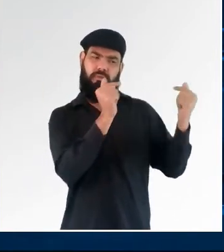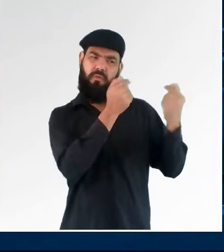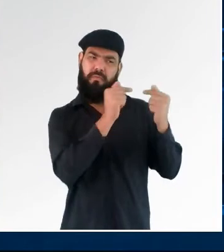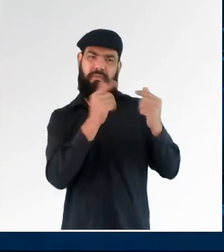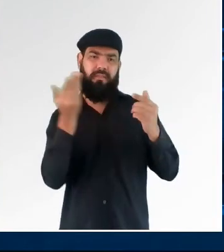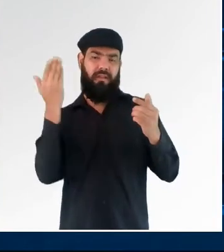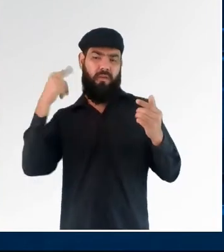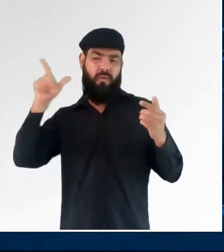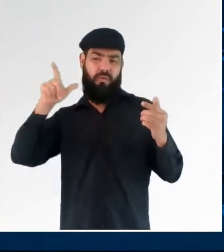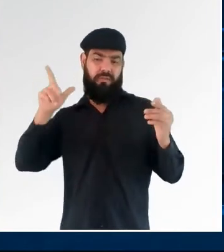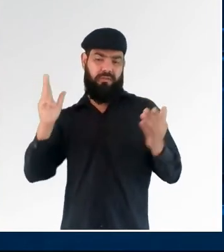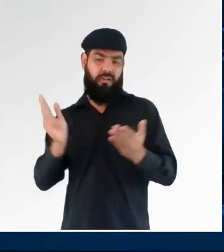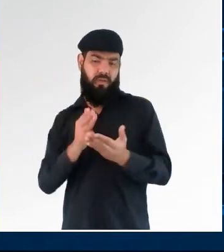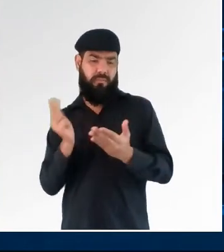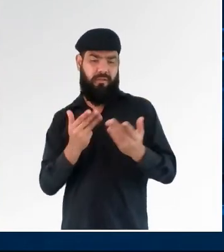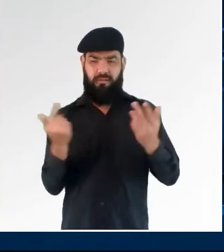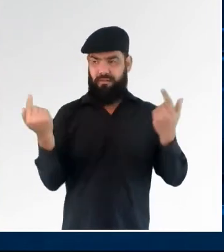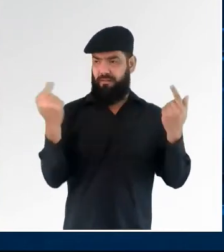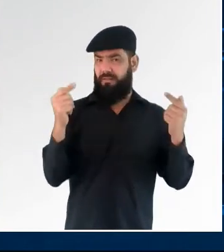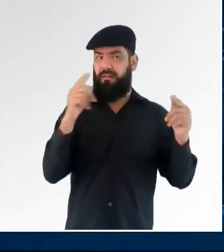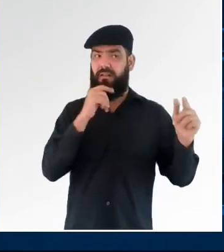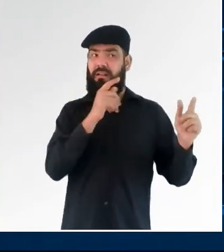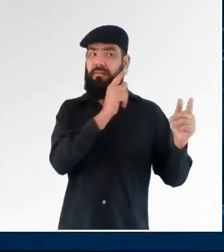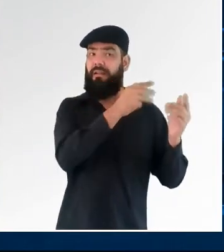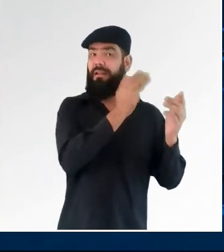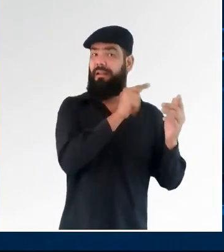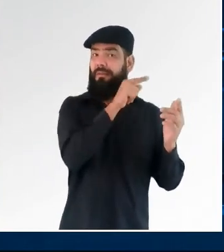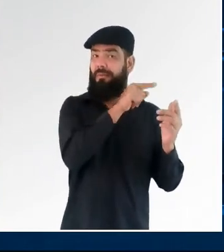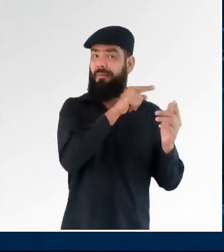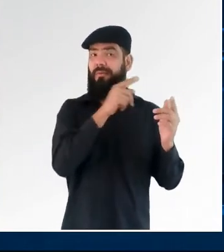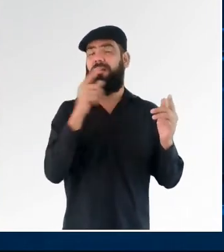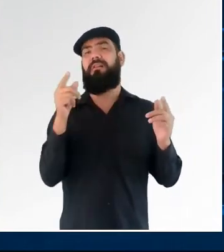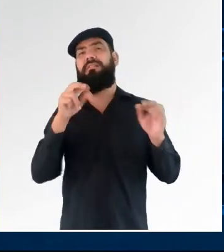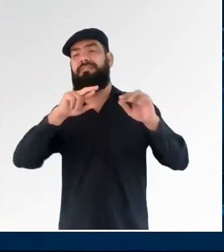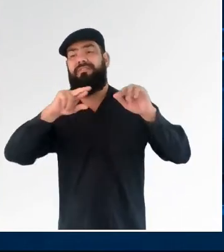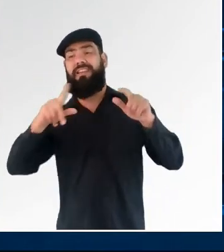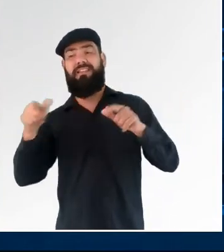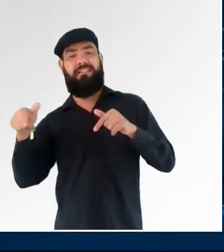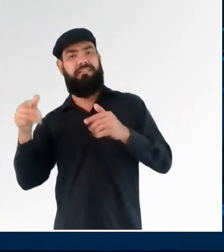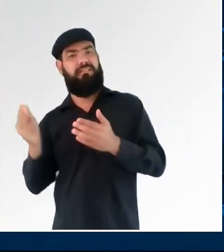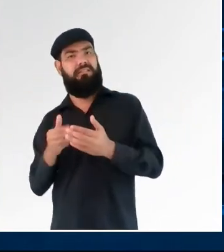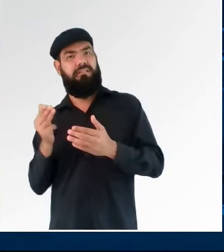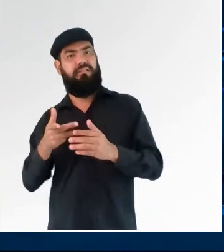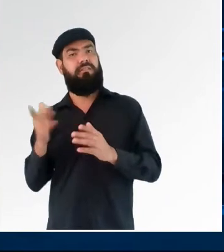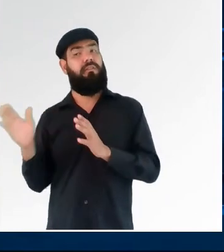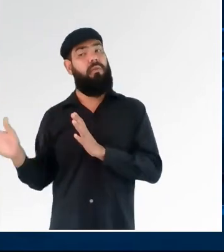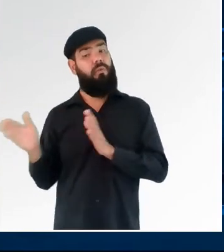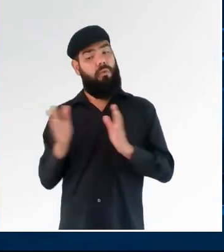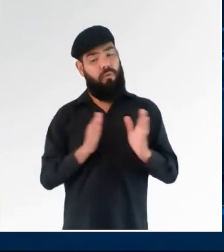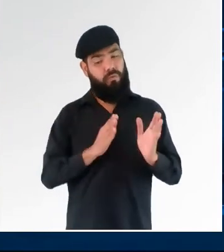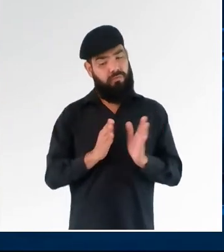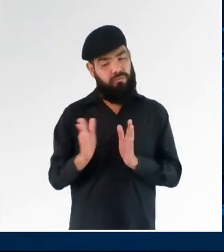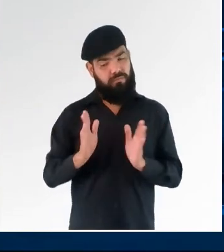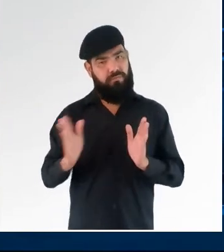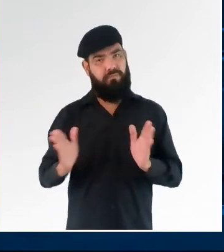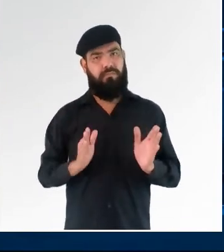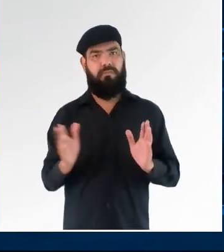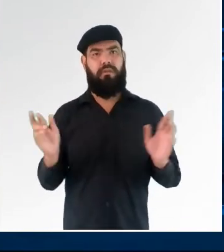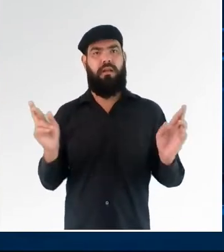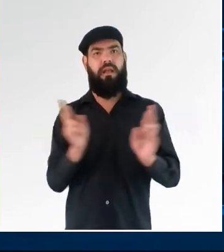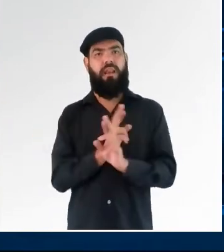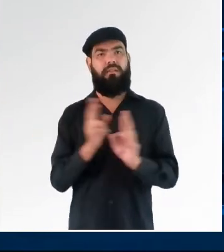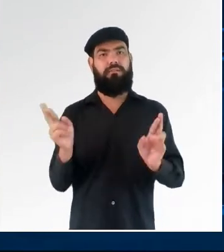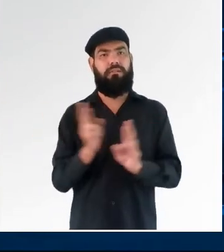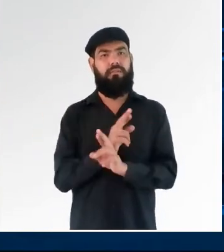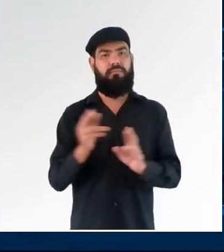ter que indicar, a obra tal, essa é diferente, ele está no outro período, e vai fazer ali uma relação com as outras obras. Vai fazer